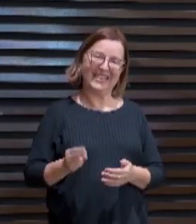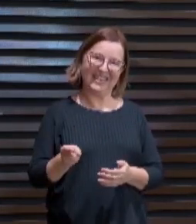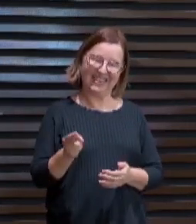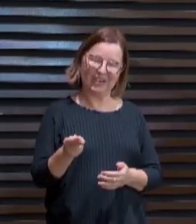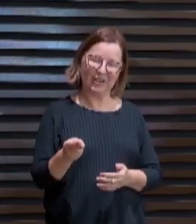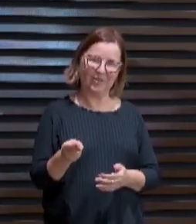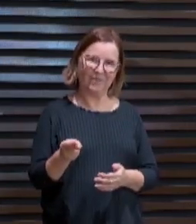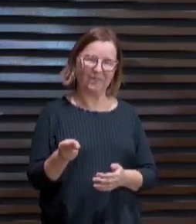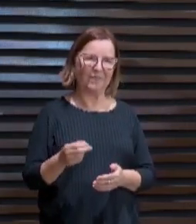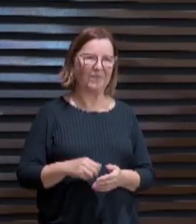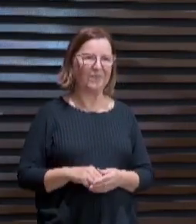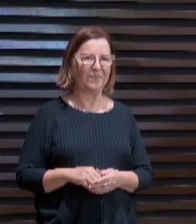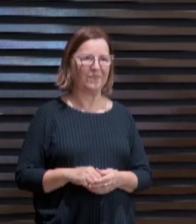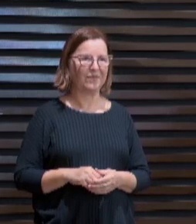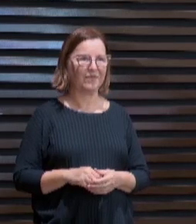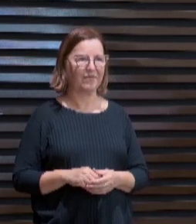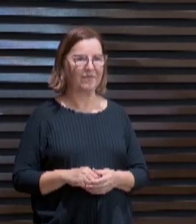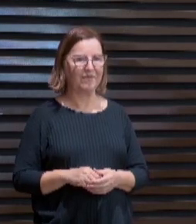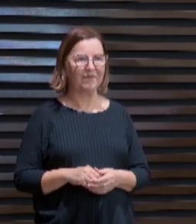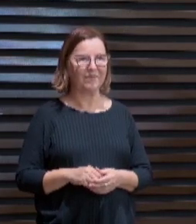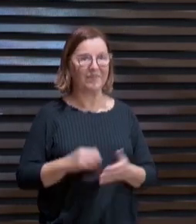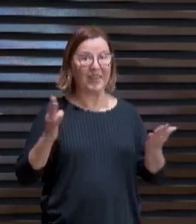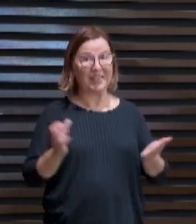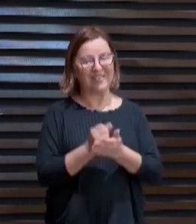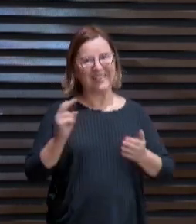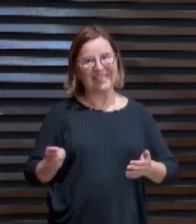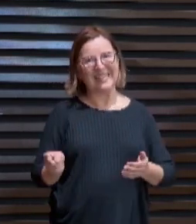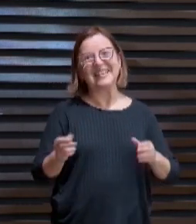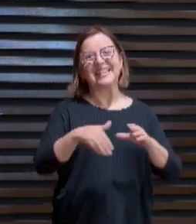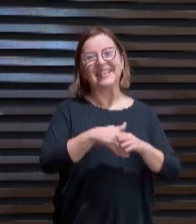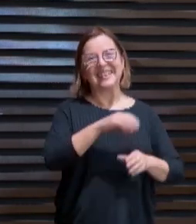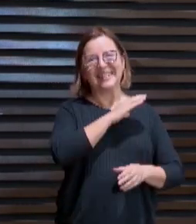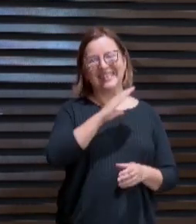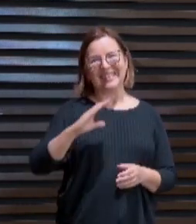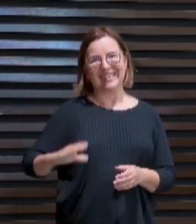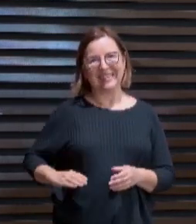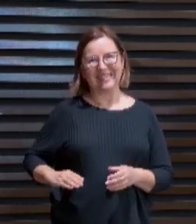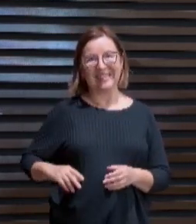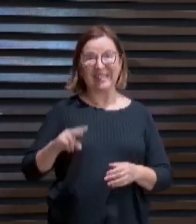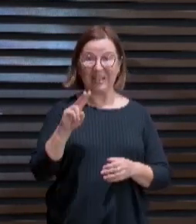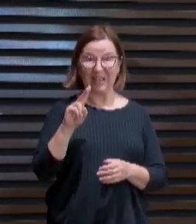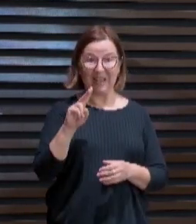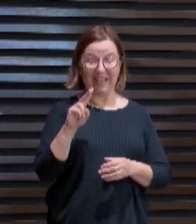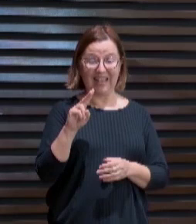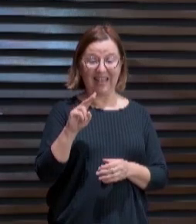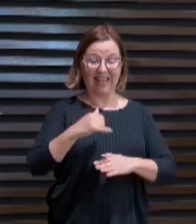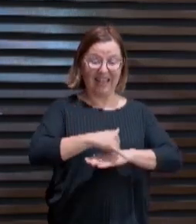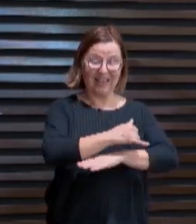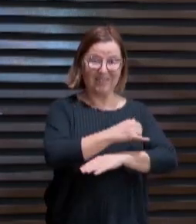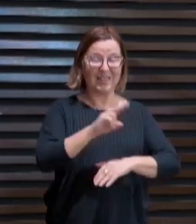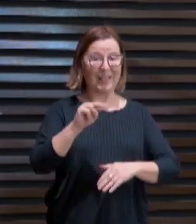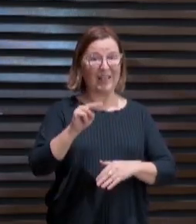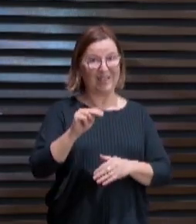garantiu a salvação. A salvação eterna em Cristo. Jamais perecerão, ainda que